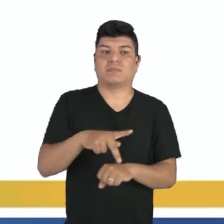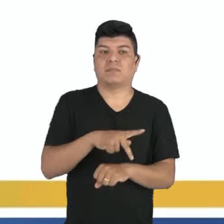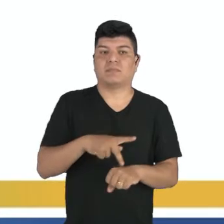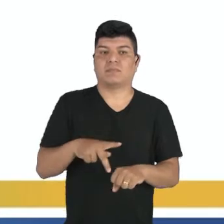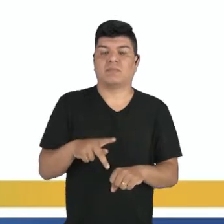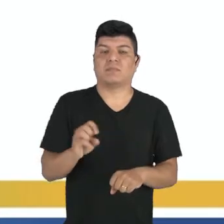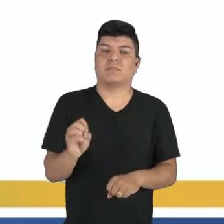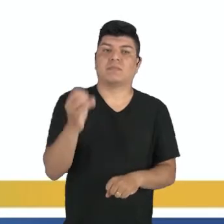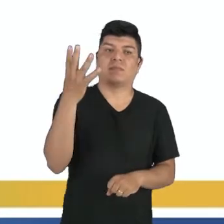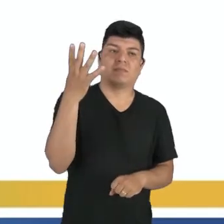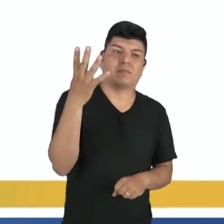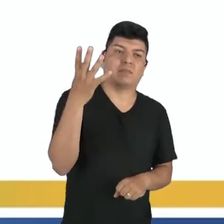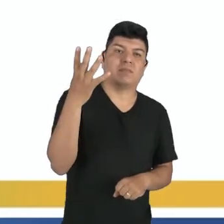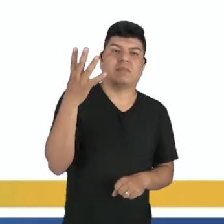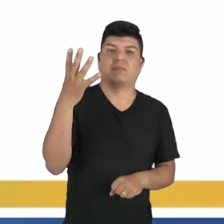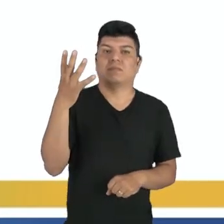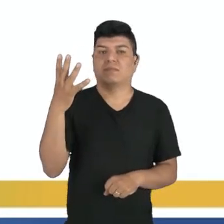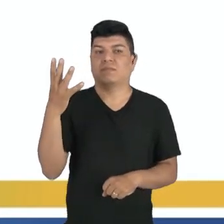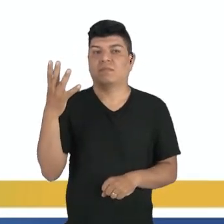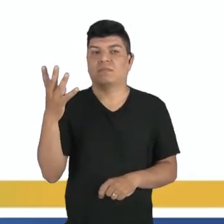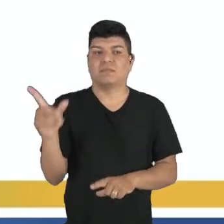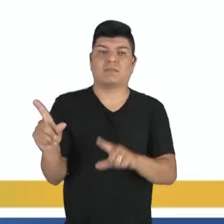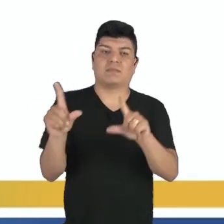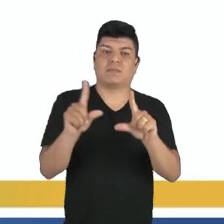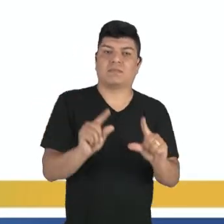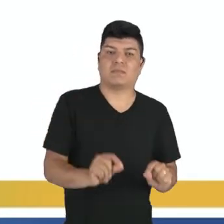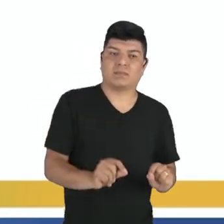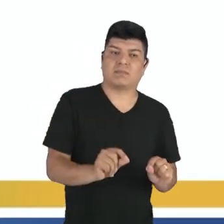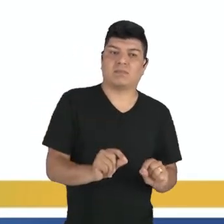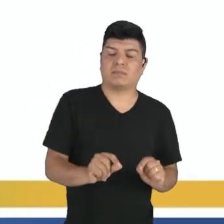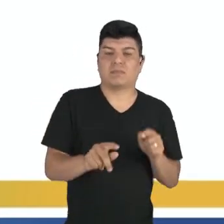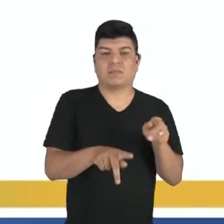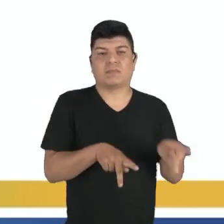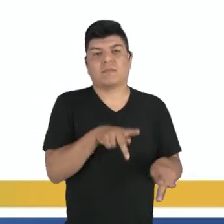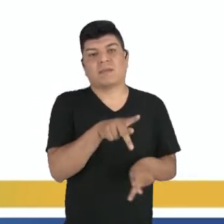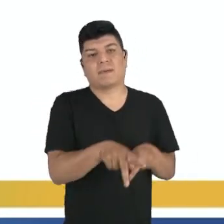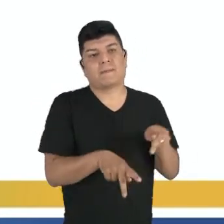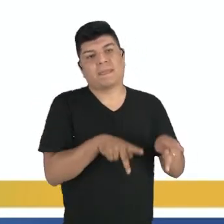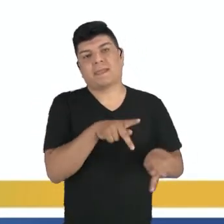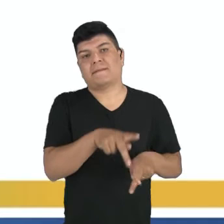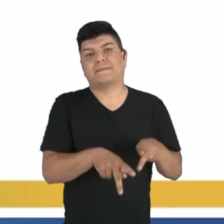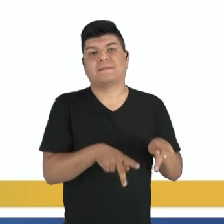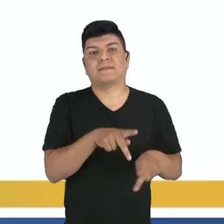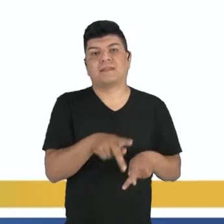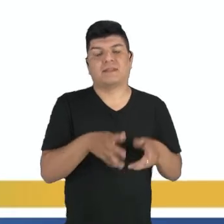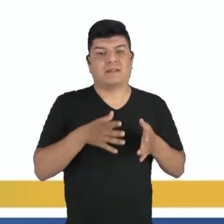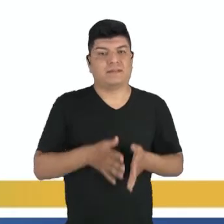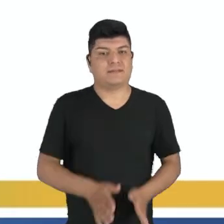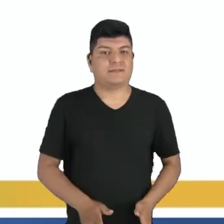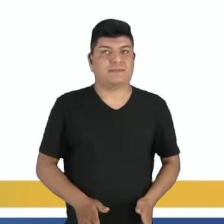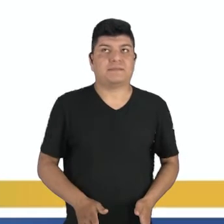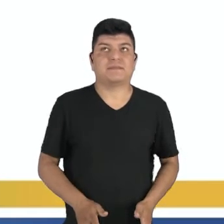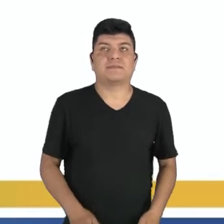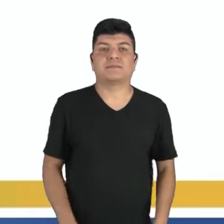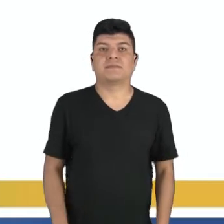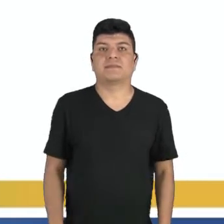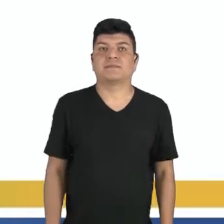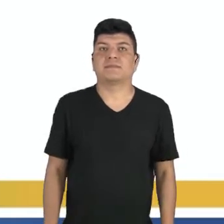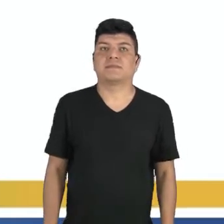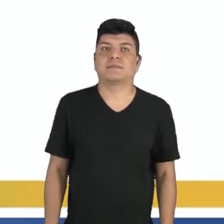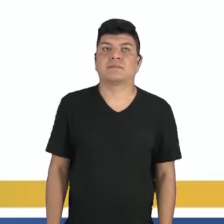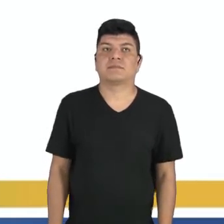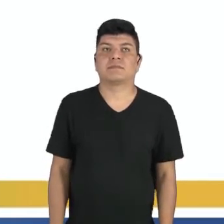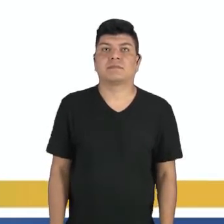que ocorreu ocorre diminuição da população das taxas de natalidade e